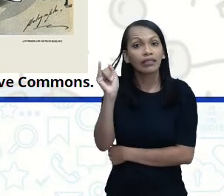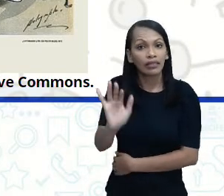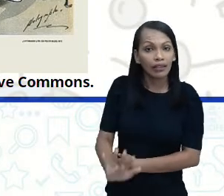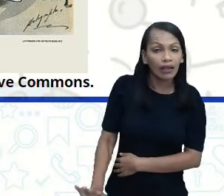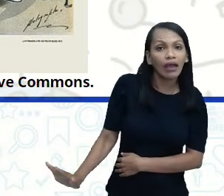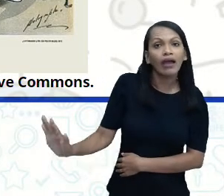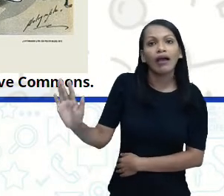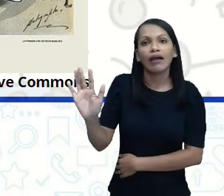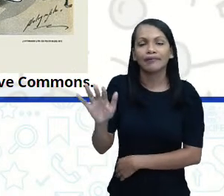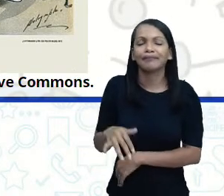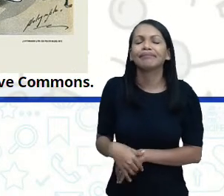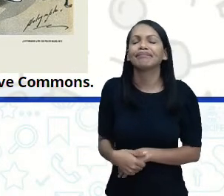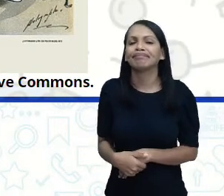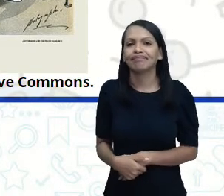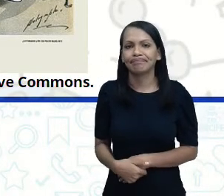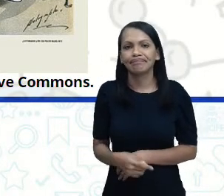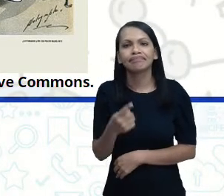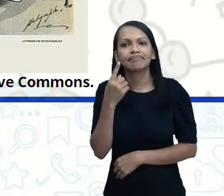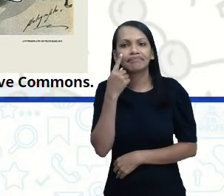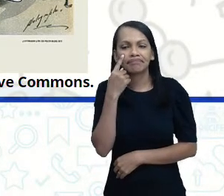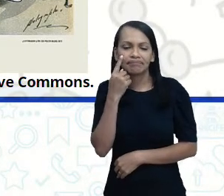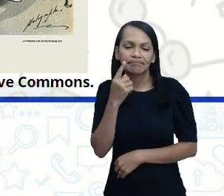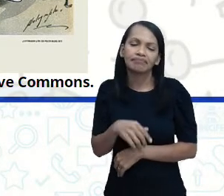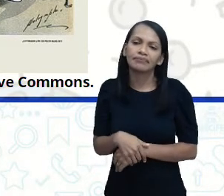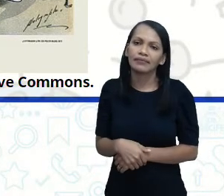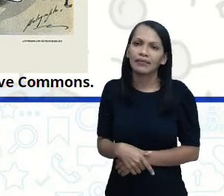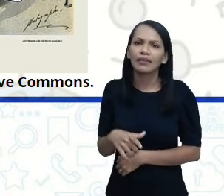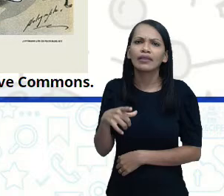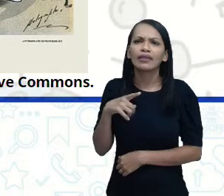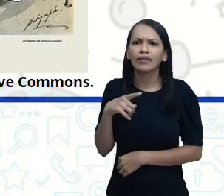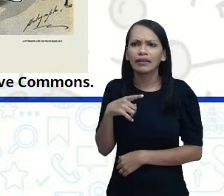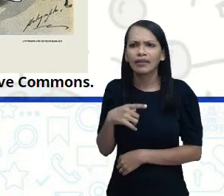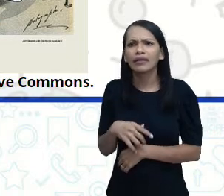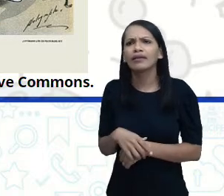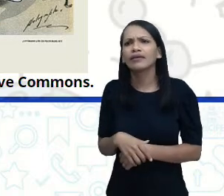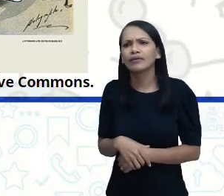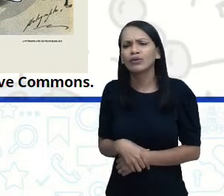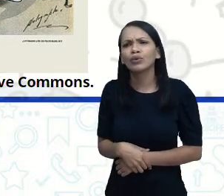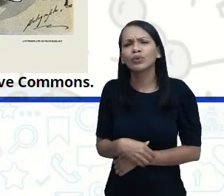essa imagem, né? Então, veja, a gente tem aqui o School Begins, né?